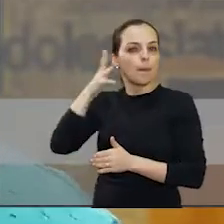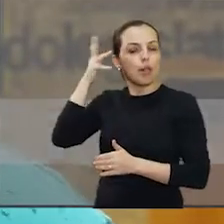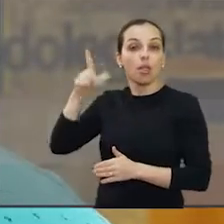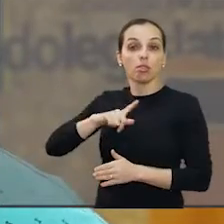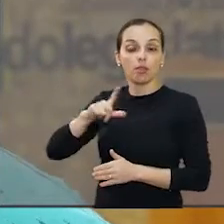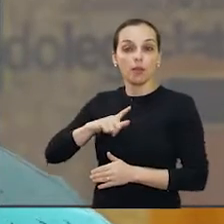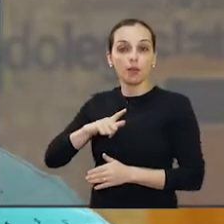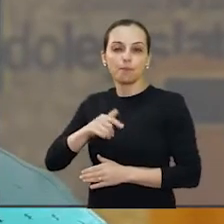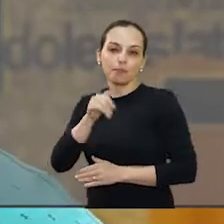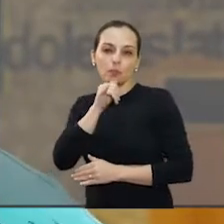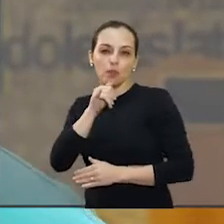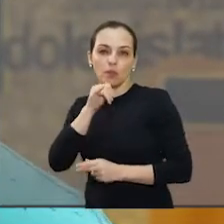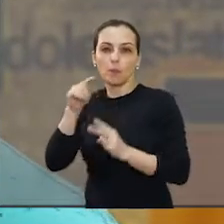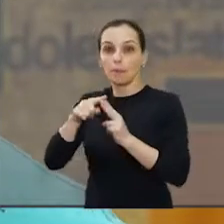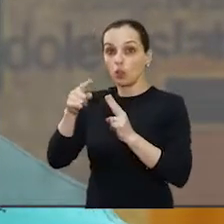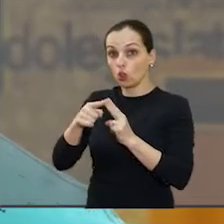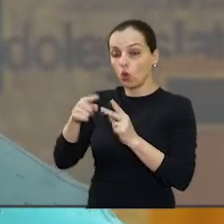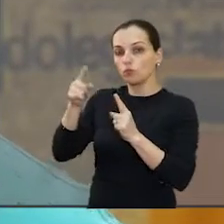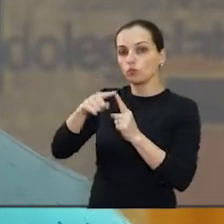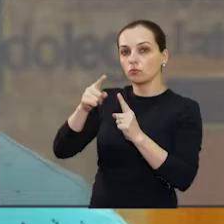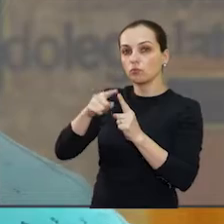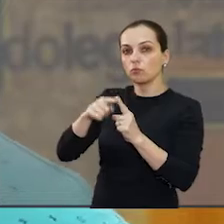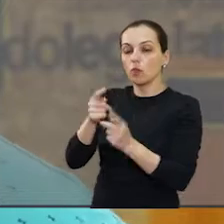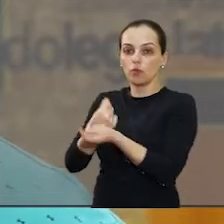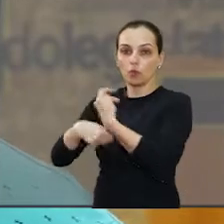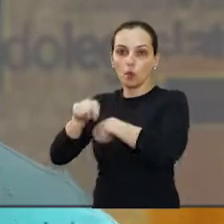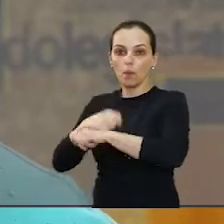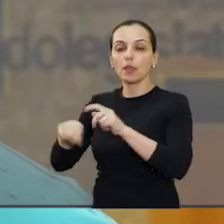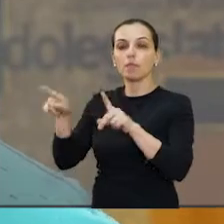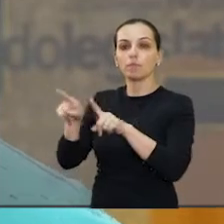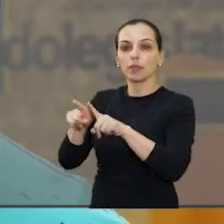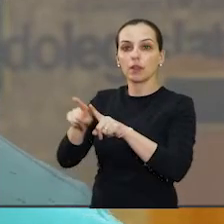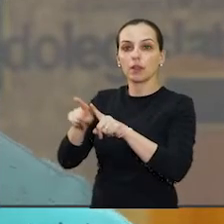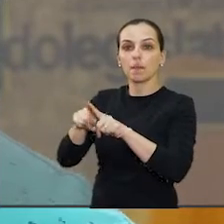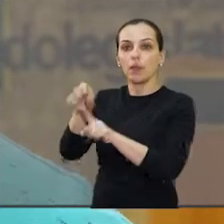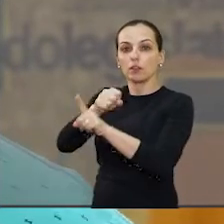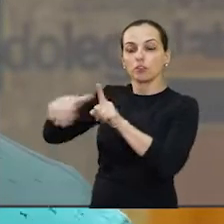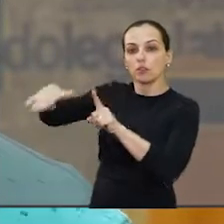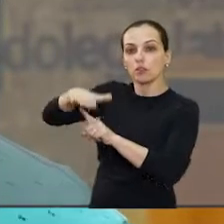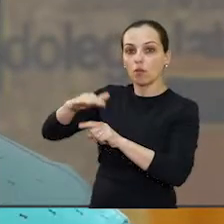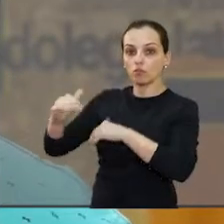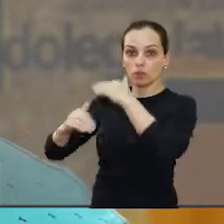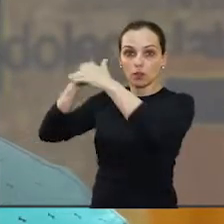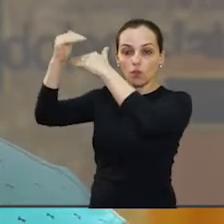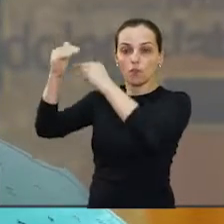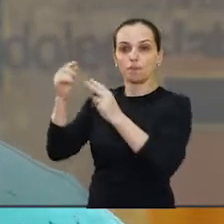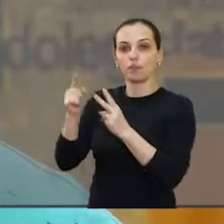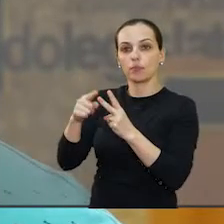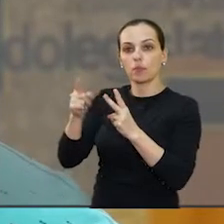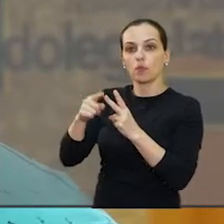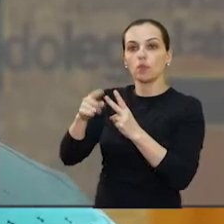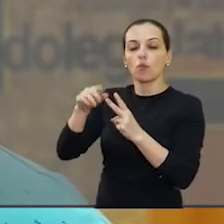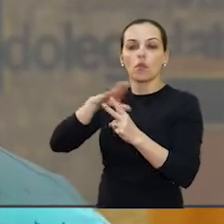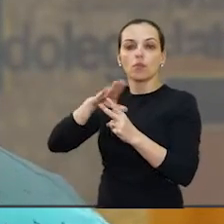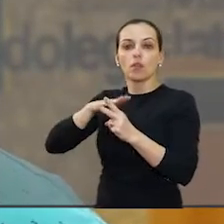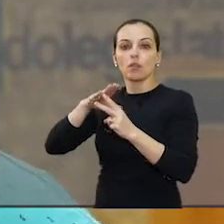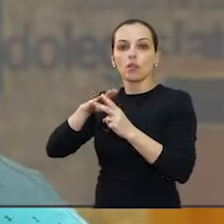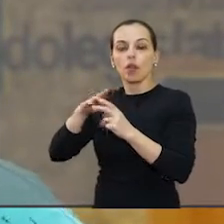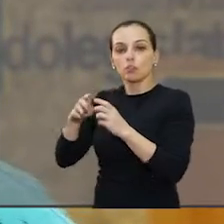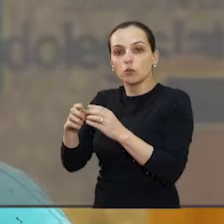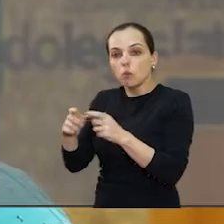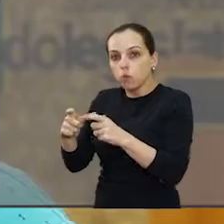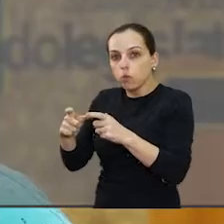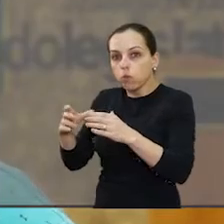do município de Araraquara. E hoje, por exemplo, nós vamos ter duas palestras, né? A primeira é Desenvolvimento Econômico e Social de Araraquara e a segunda é